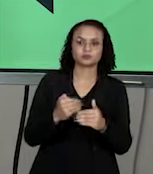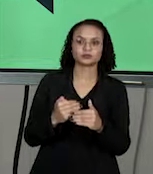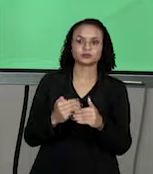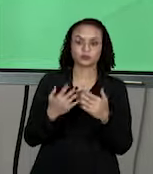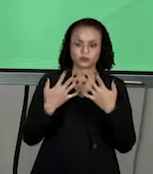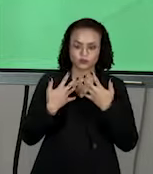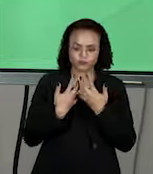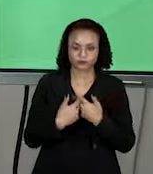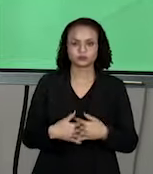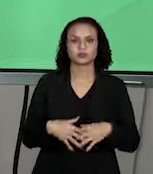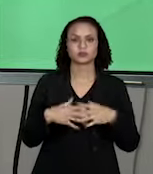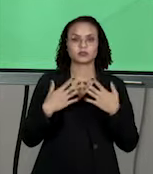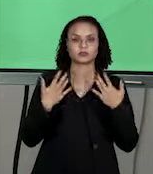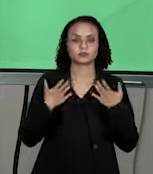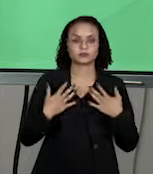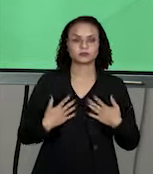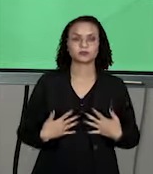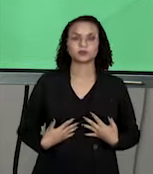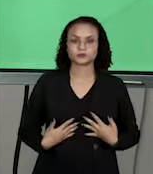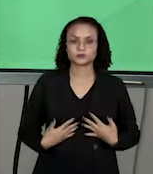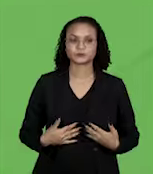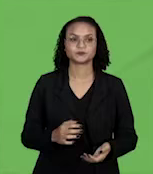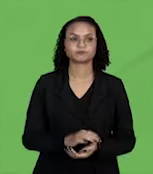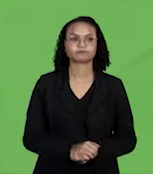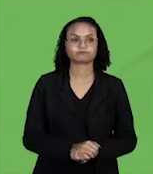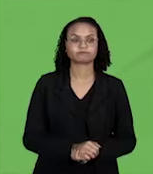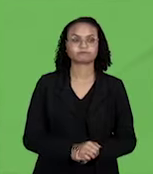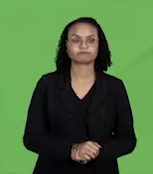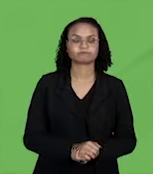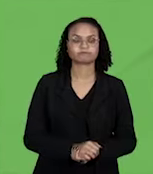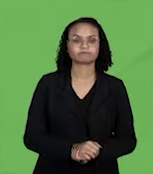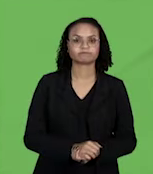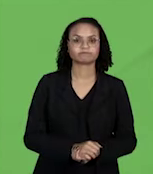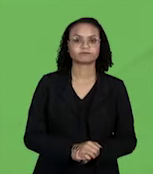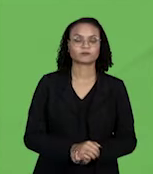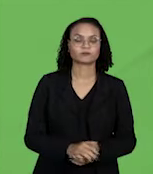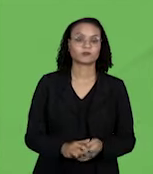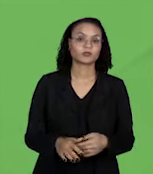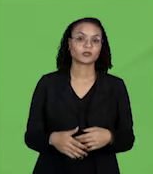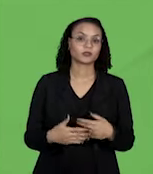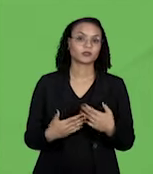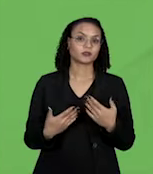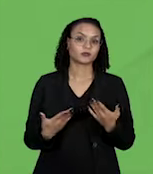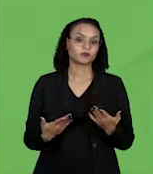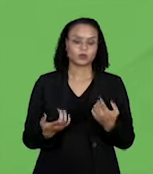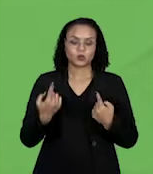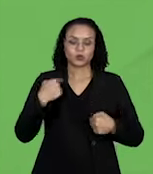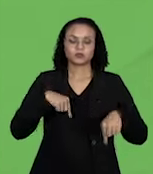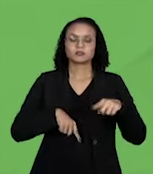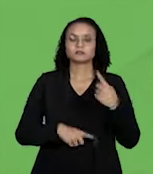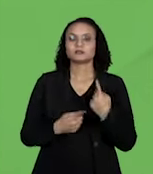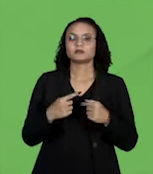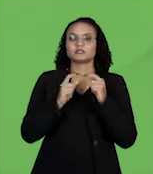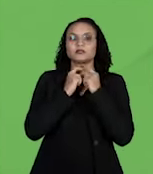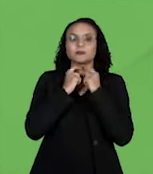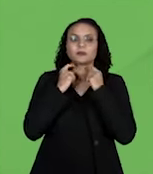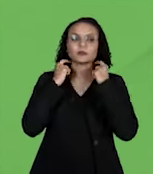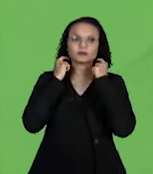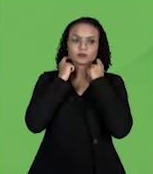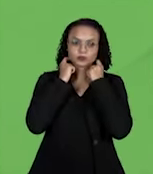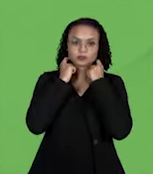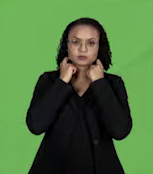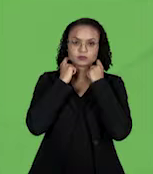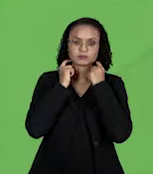seu organismo, tá? Bom, o sistema, então, o endócrino, como eu mostrei para vocês, ele é constituído